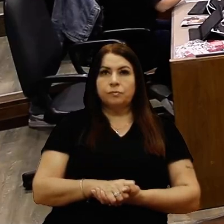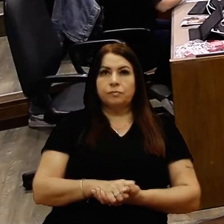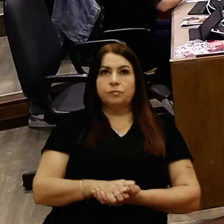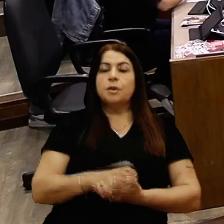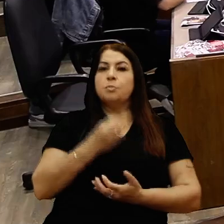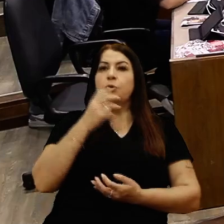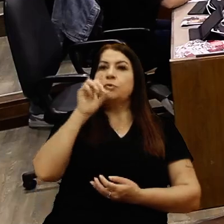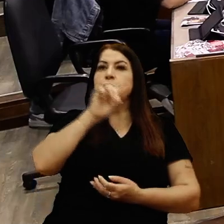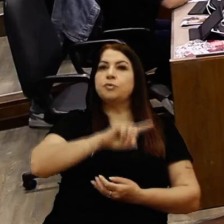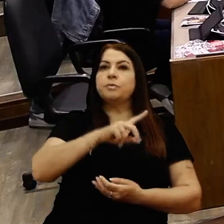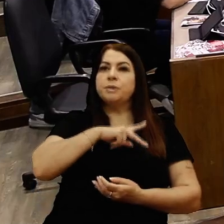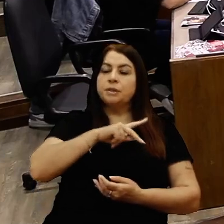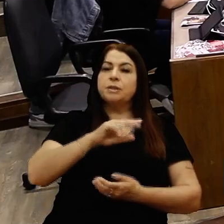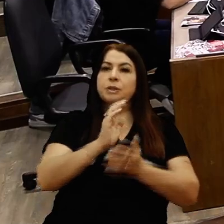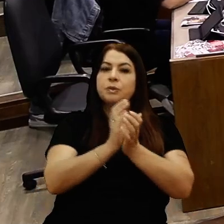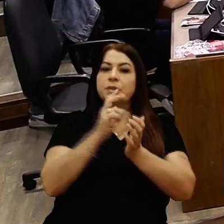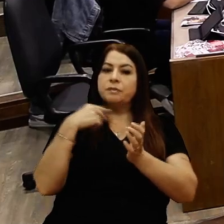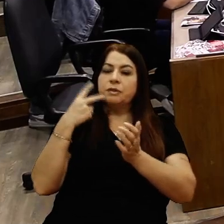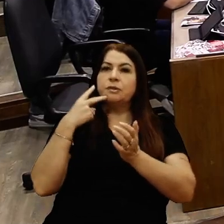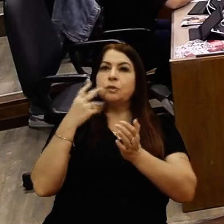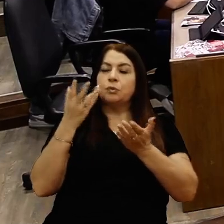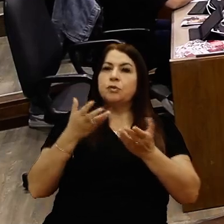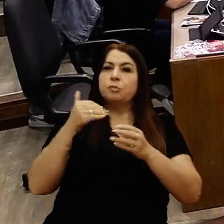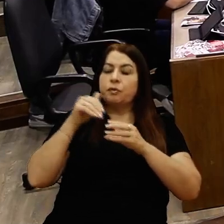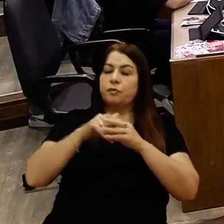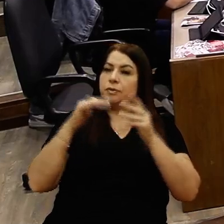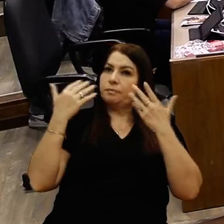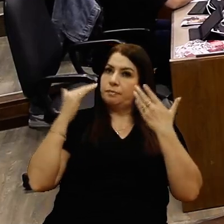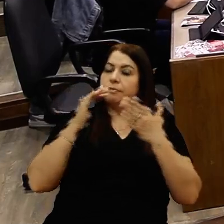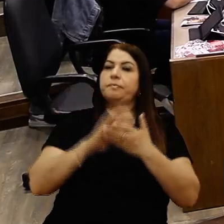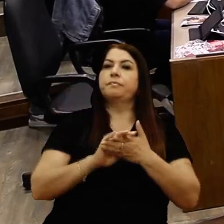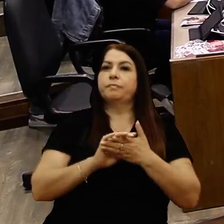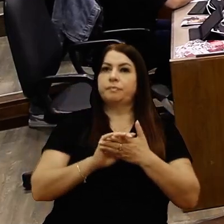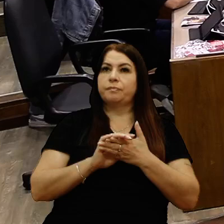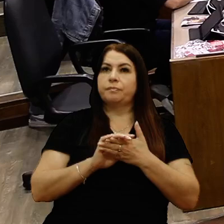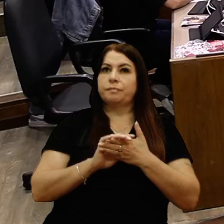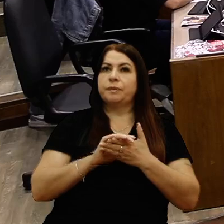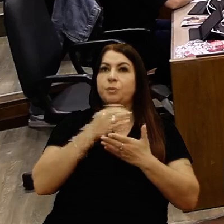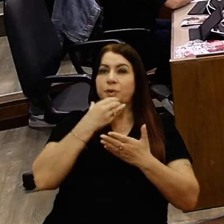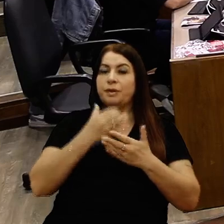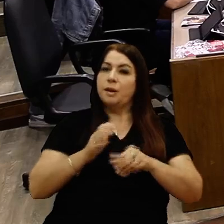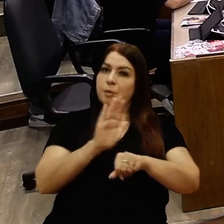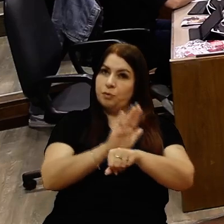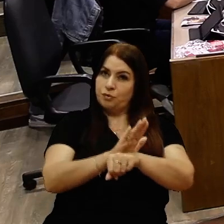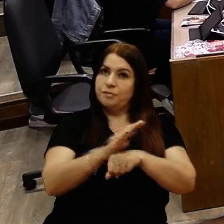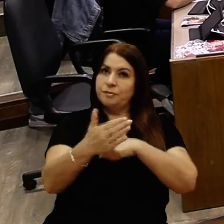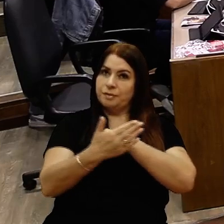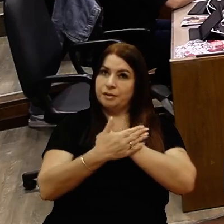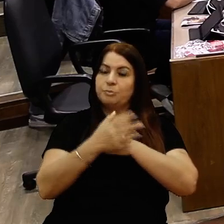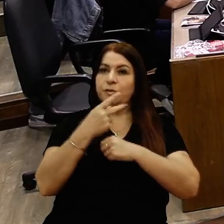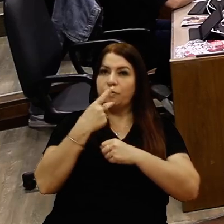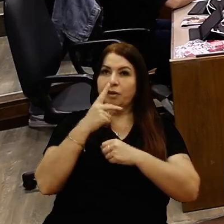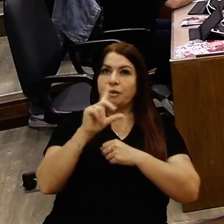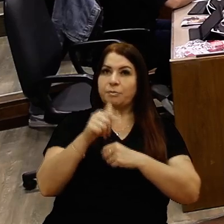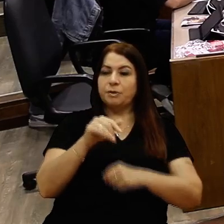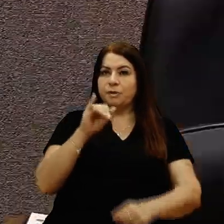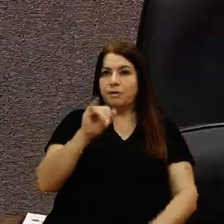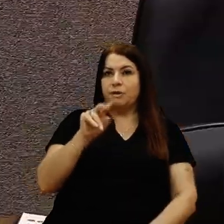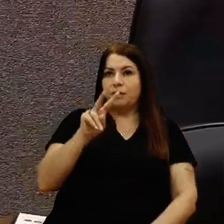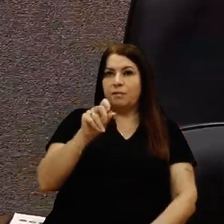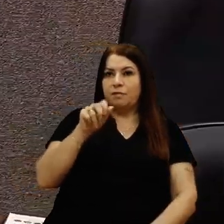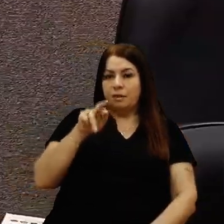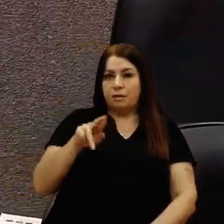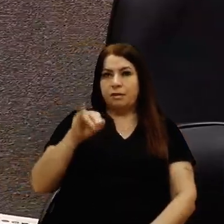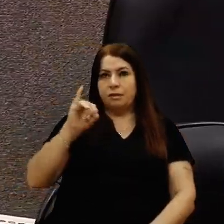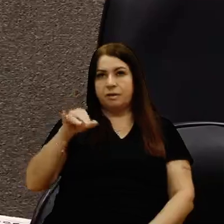Bom dia, presidente, colegas vereadores. Hoje meu voto de congratulação vai justamente ao Natal Solidário, que está aqui presente, que vai falar em seguida ao seu Ivanir e a